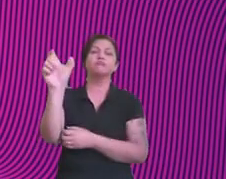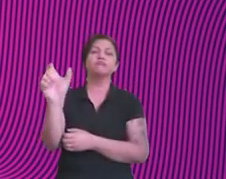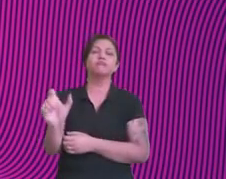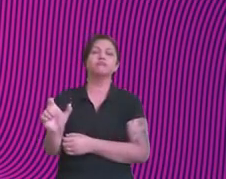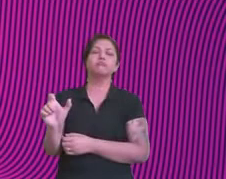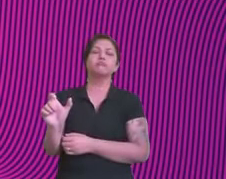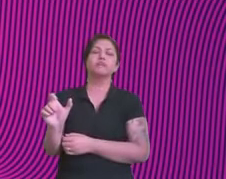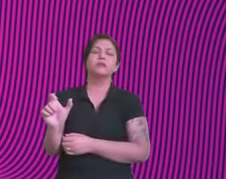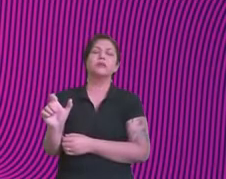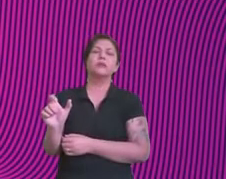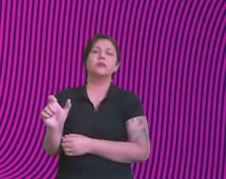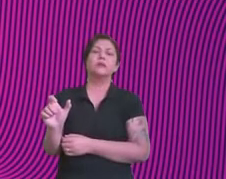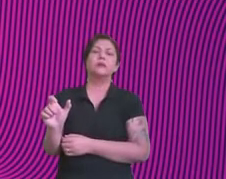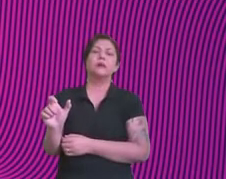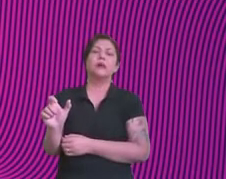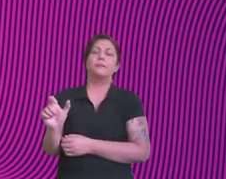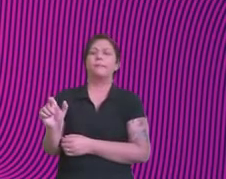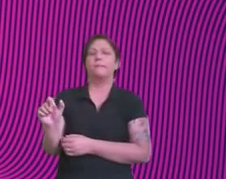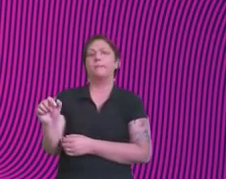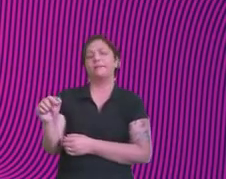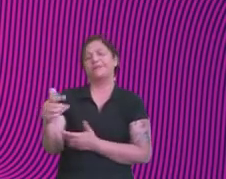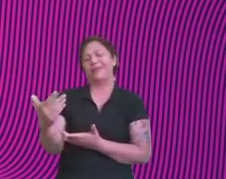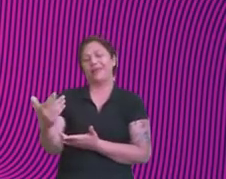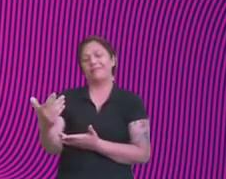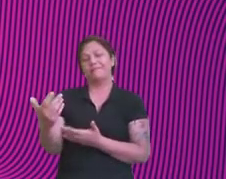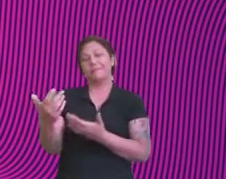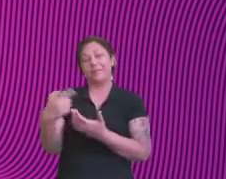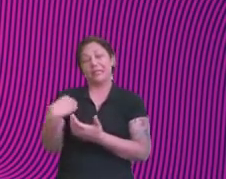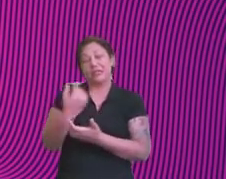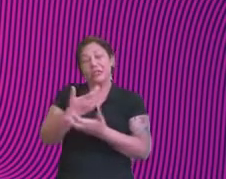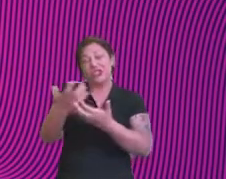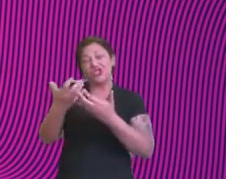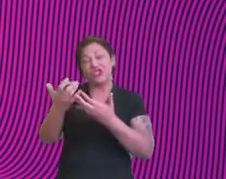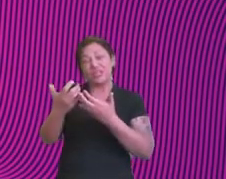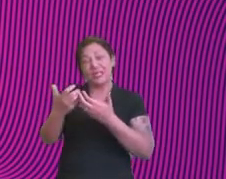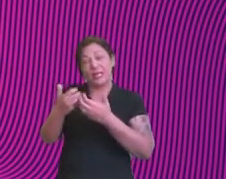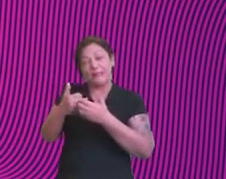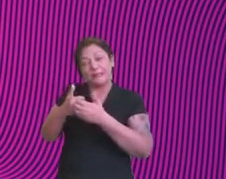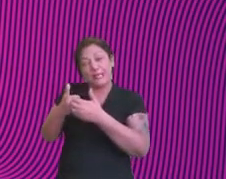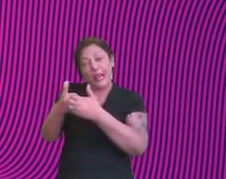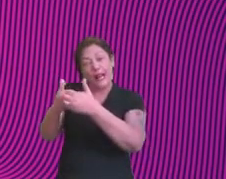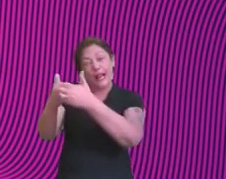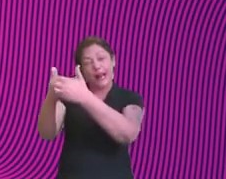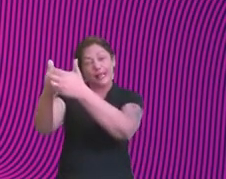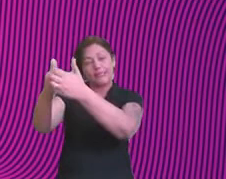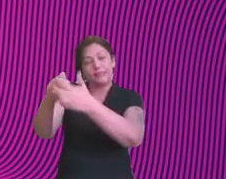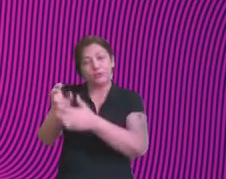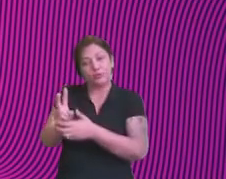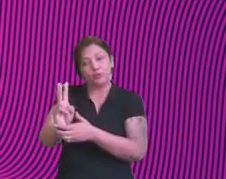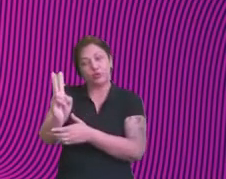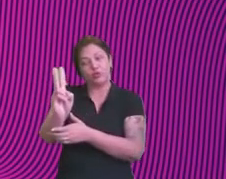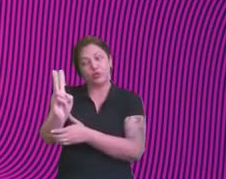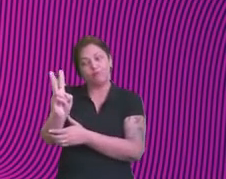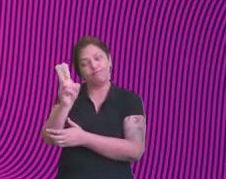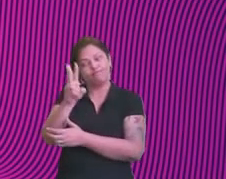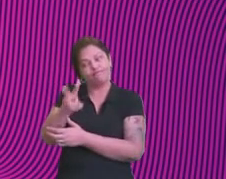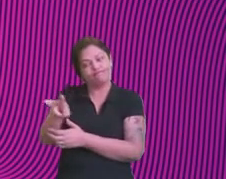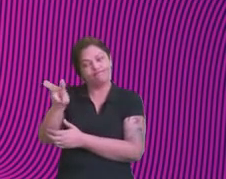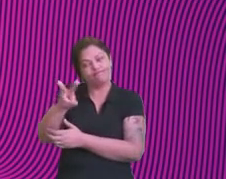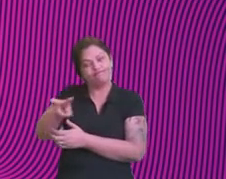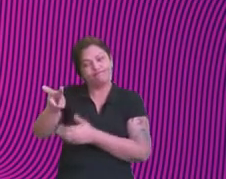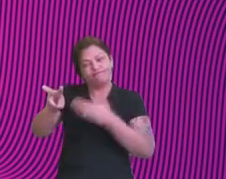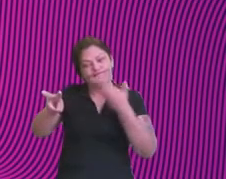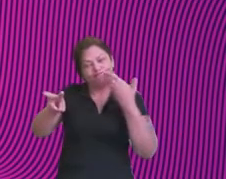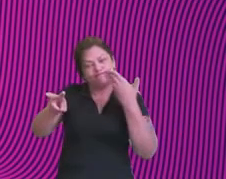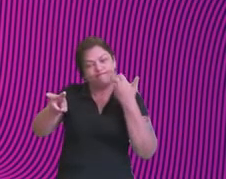deseja acompanhar, né, e que a gente precisa acompanhar e que tem uma doença de extrema dificuldade de